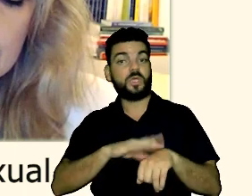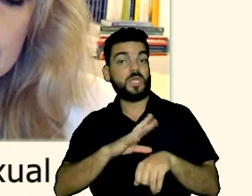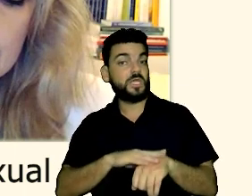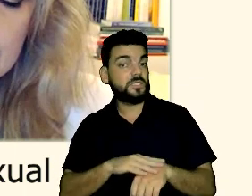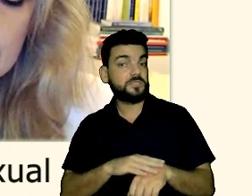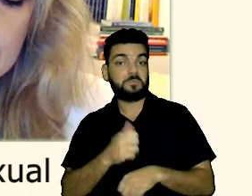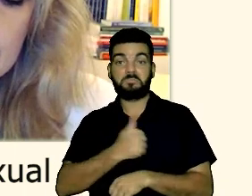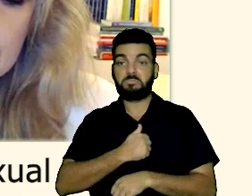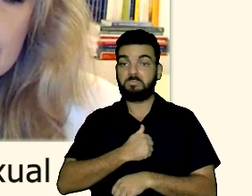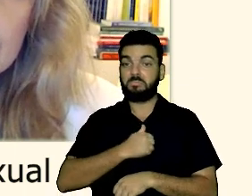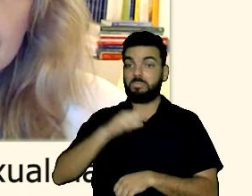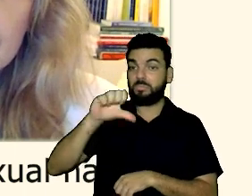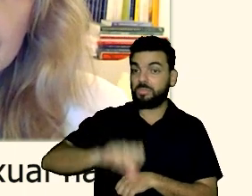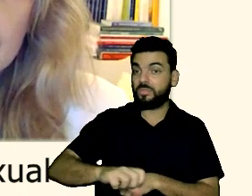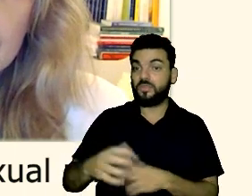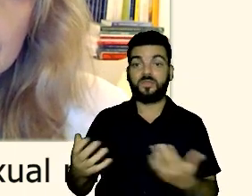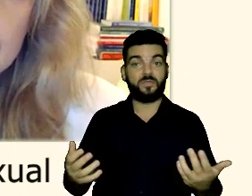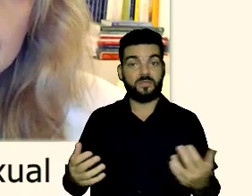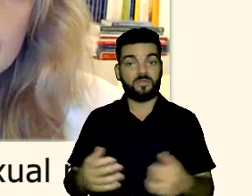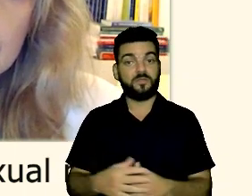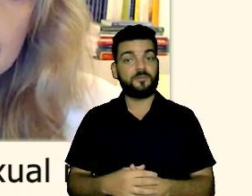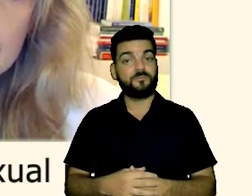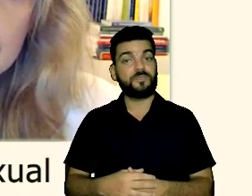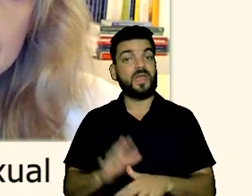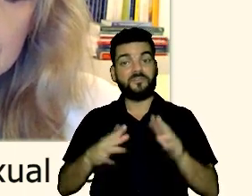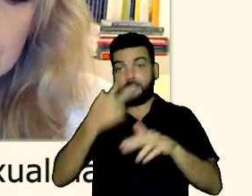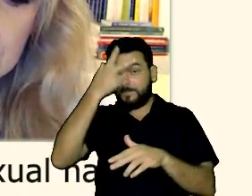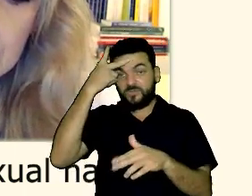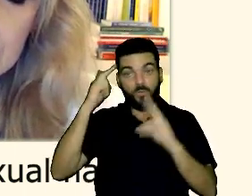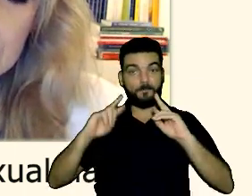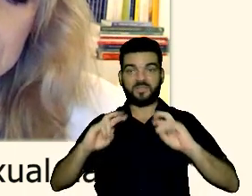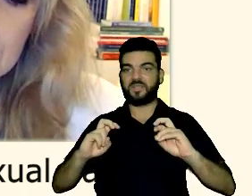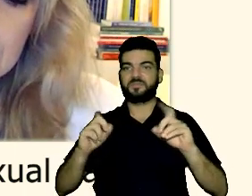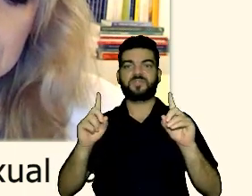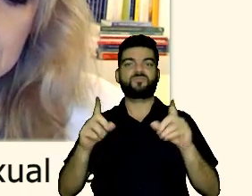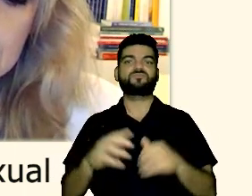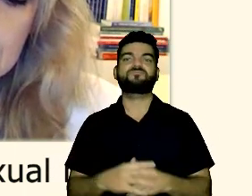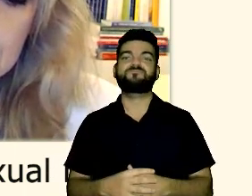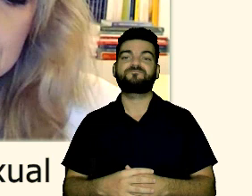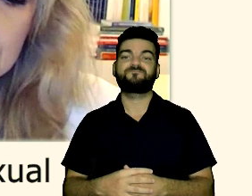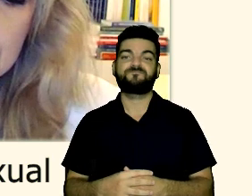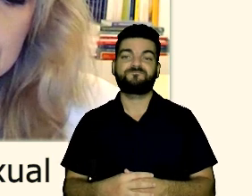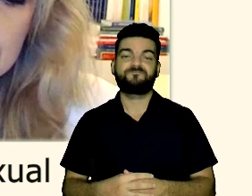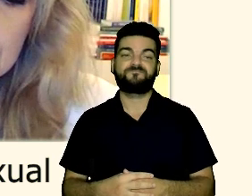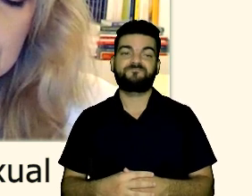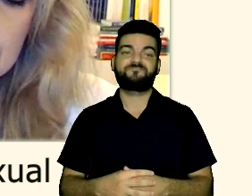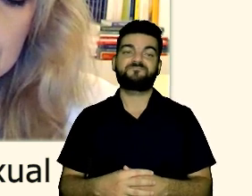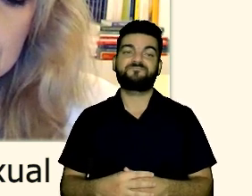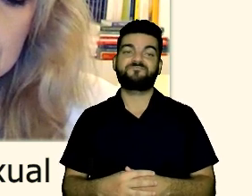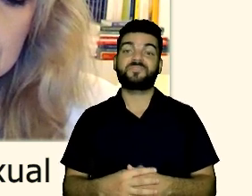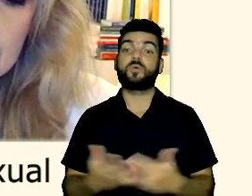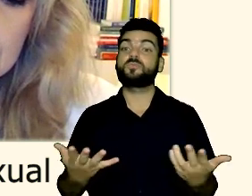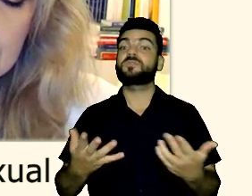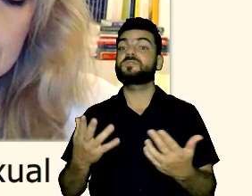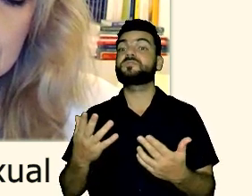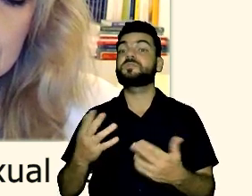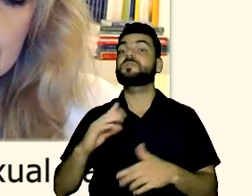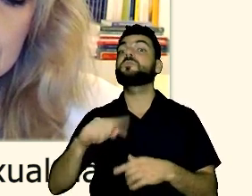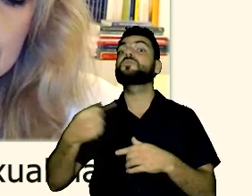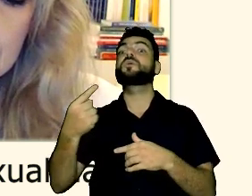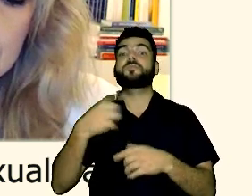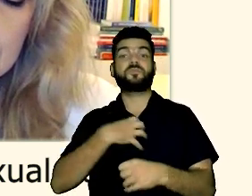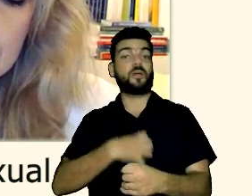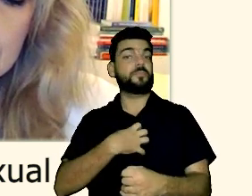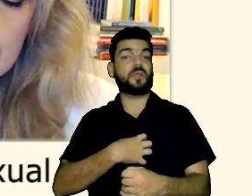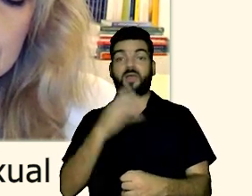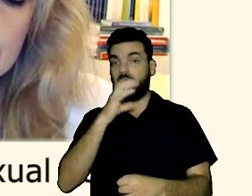uma baixa de autoestima, e é um círculo vicioso, nem ela se toca disso. Aí ela passa para uma segunda